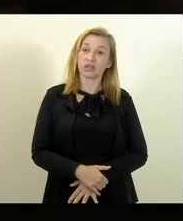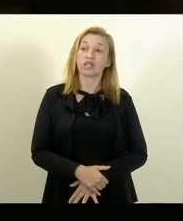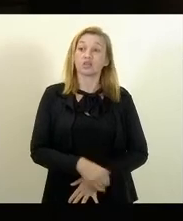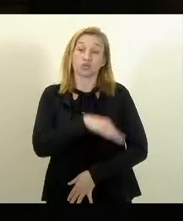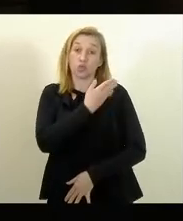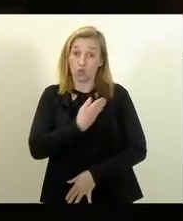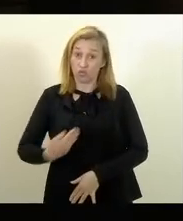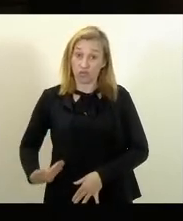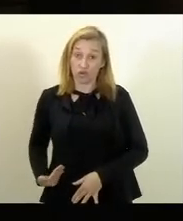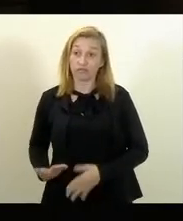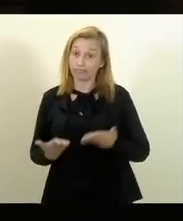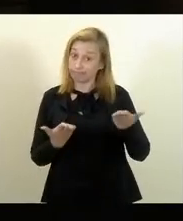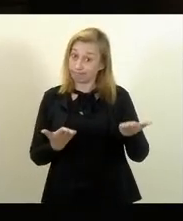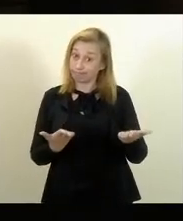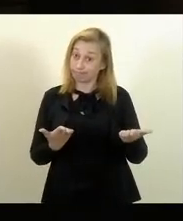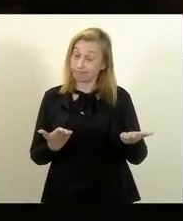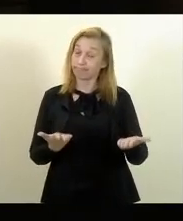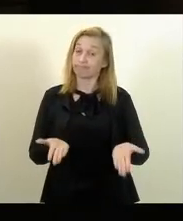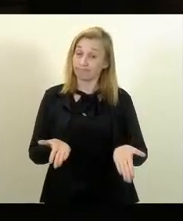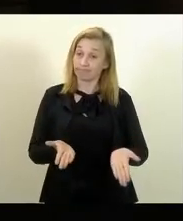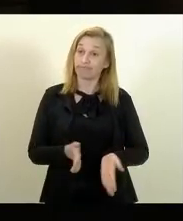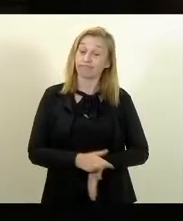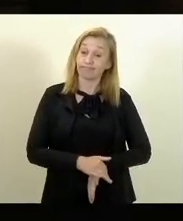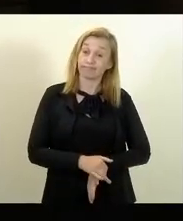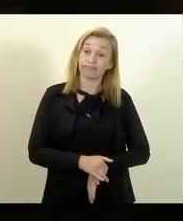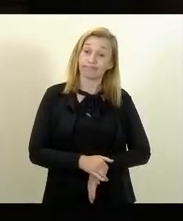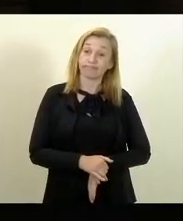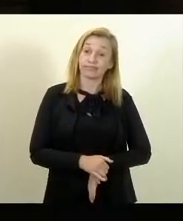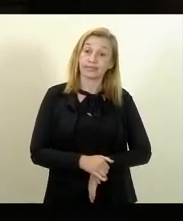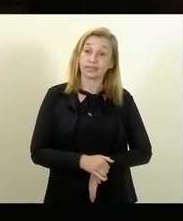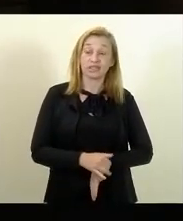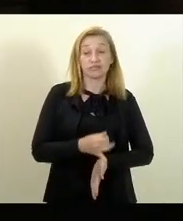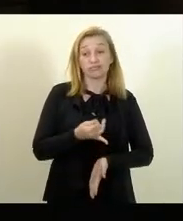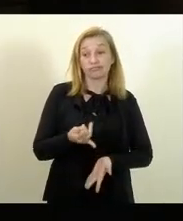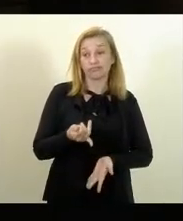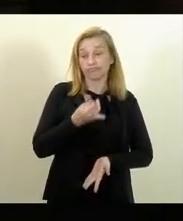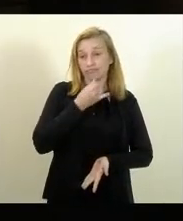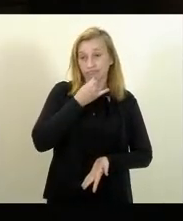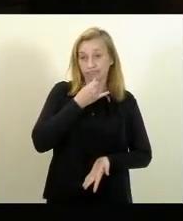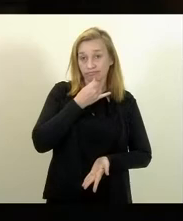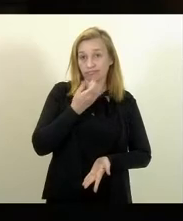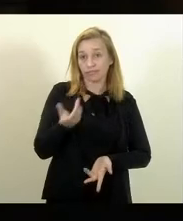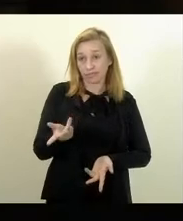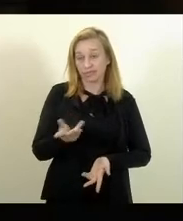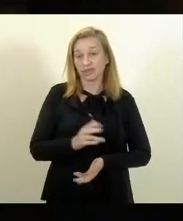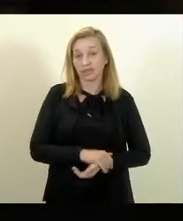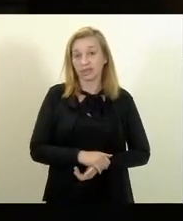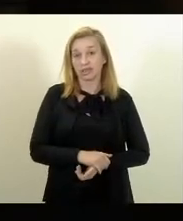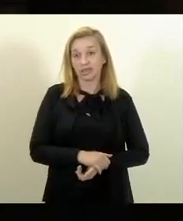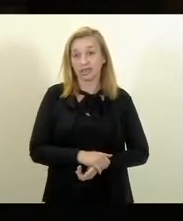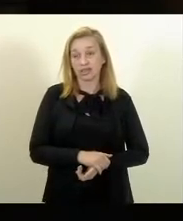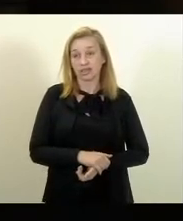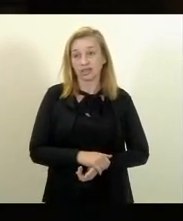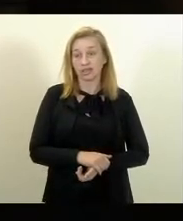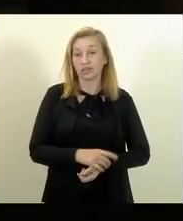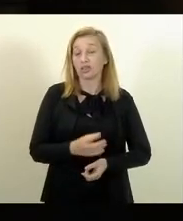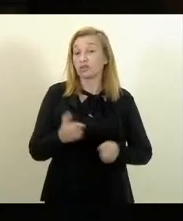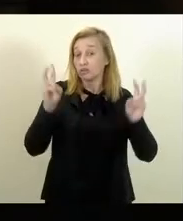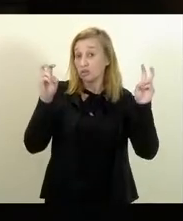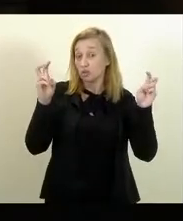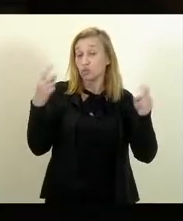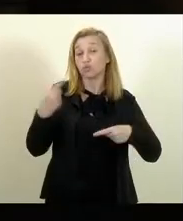governo falece as condições morais, as condições